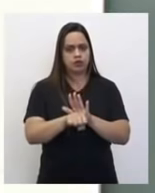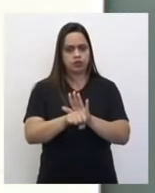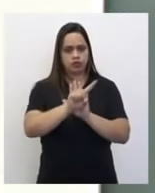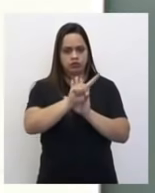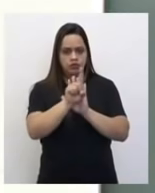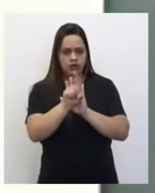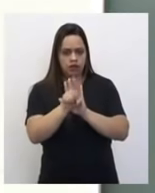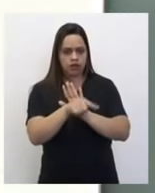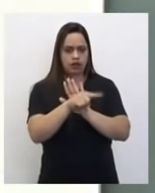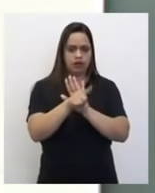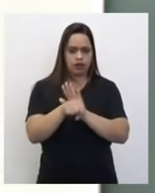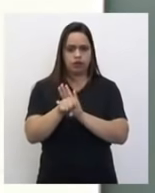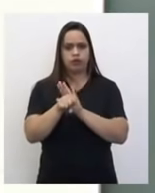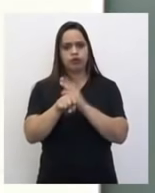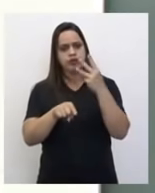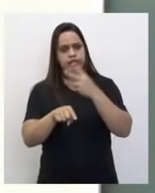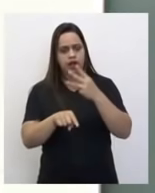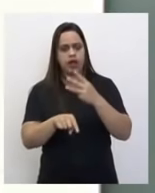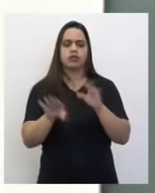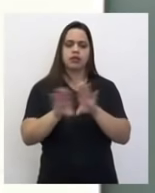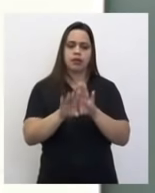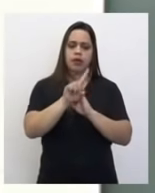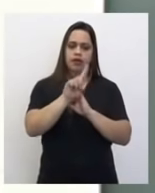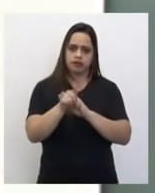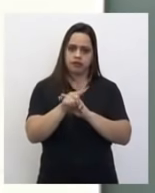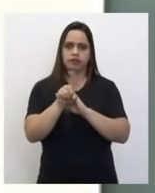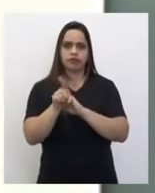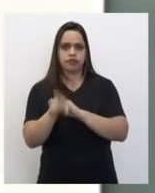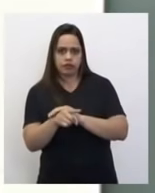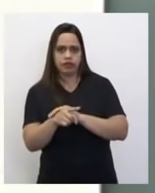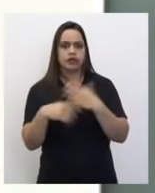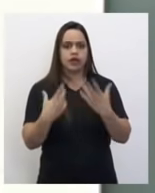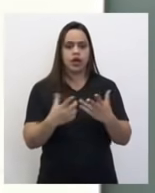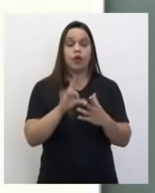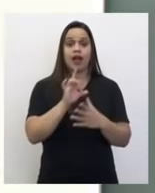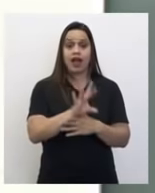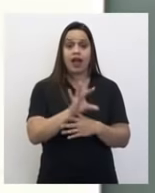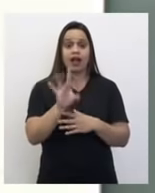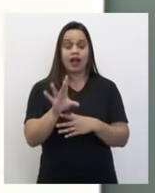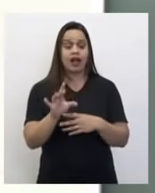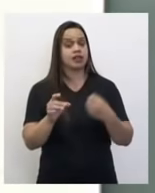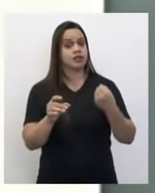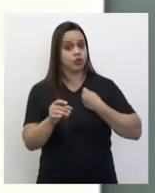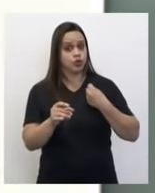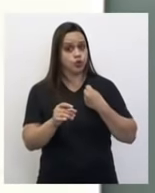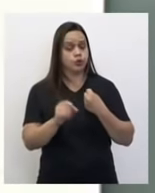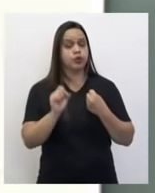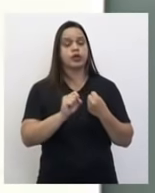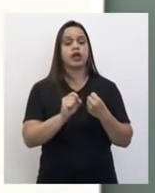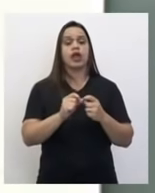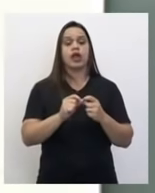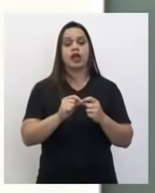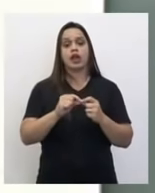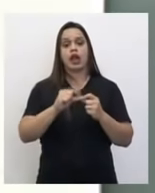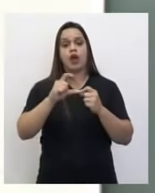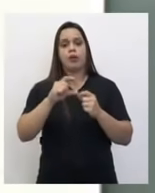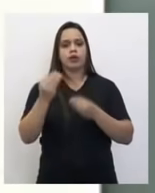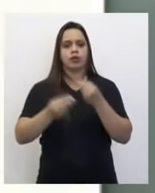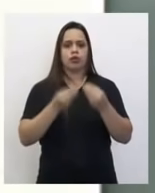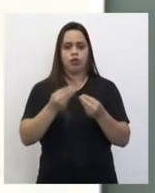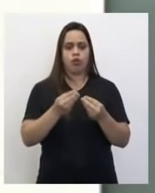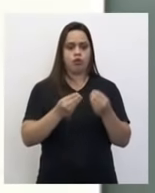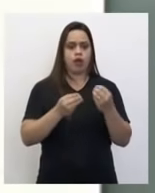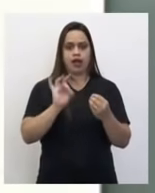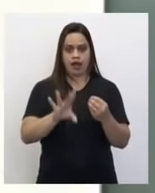já tem o símbolo três. E o que que acontece? Os números eles vão aumentando de um em um.